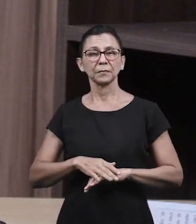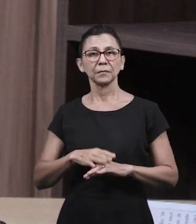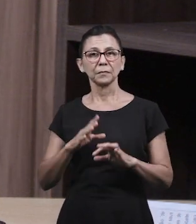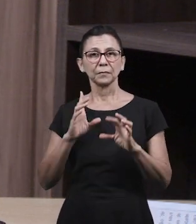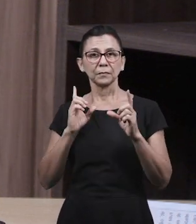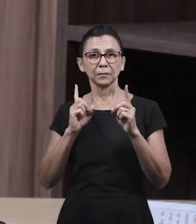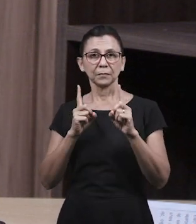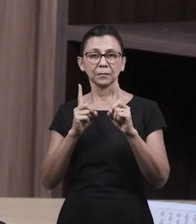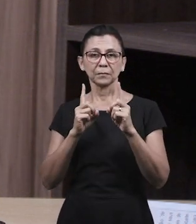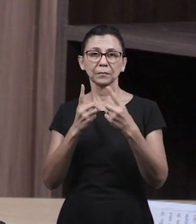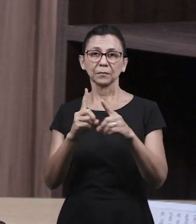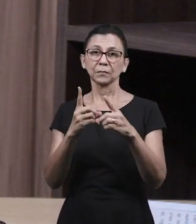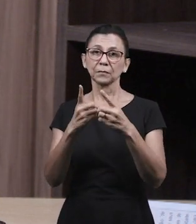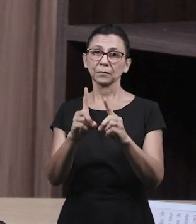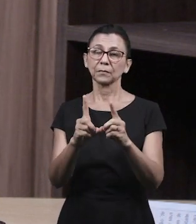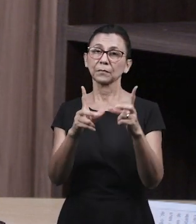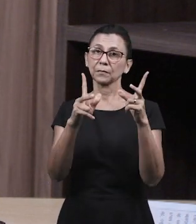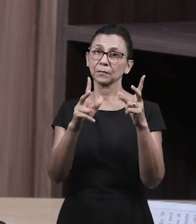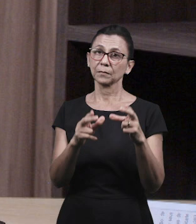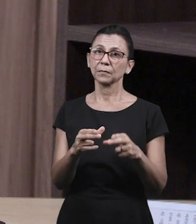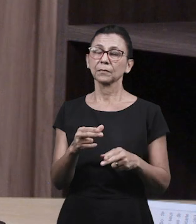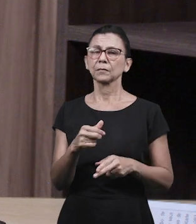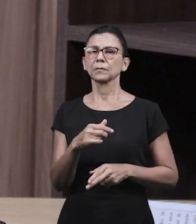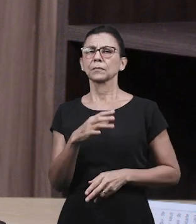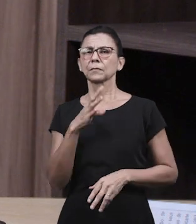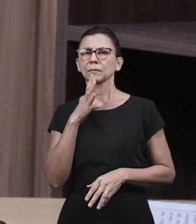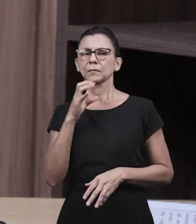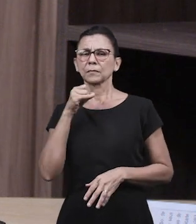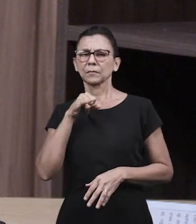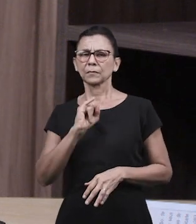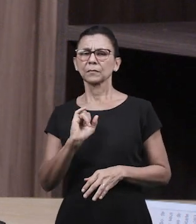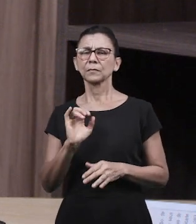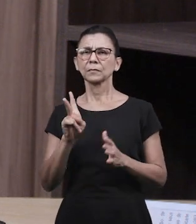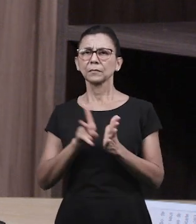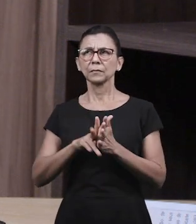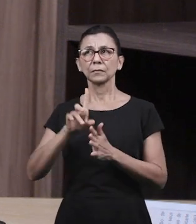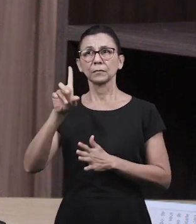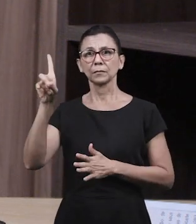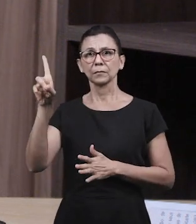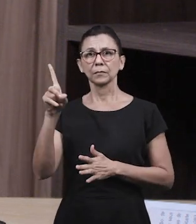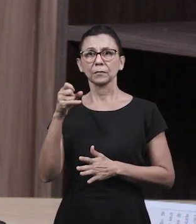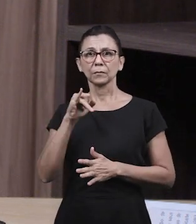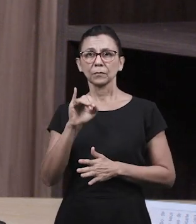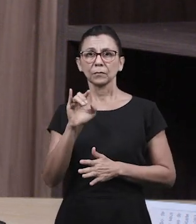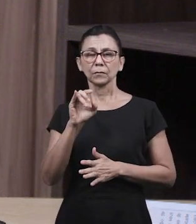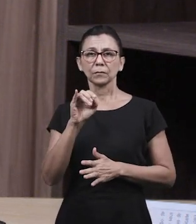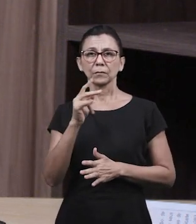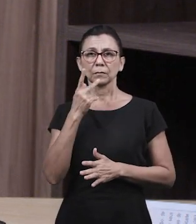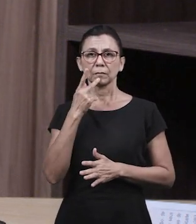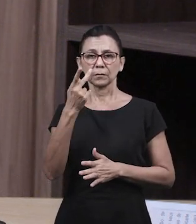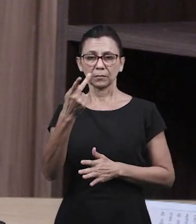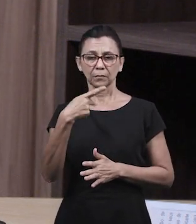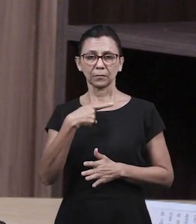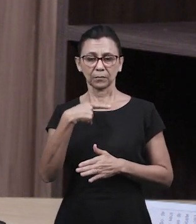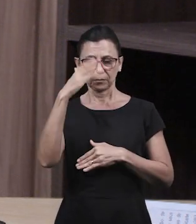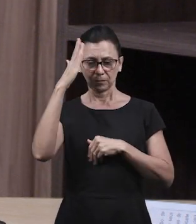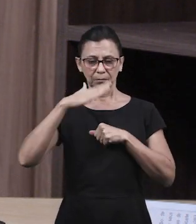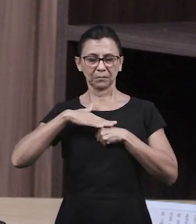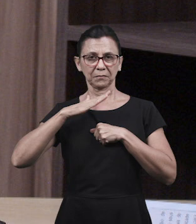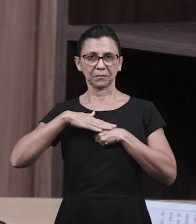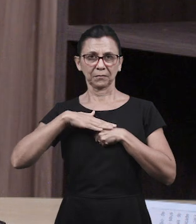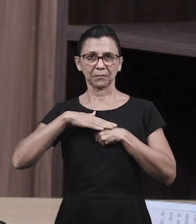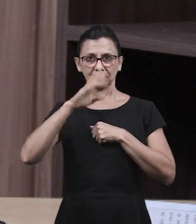mesma doutrina, conhecerá se ela é de Deus ou se eu falo de mim